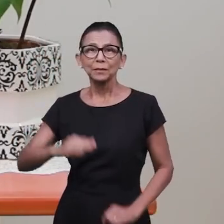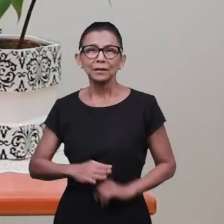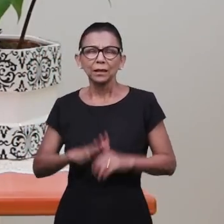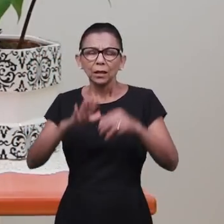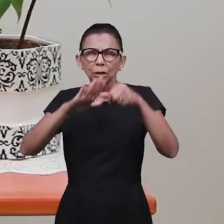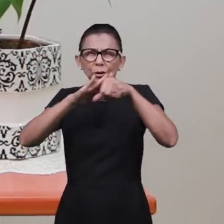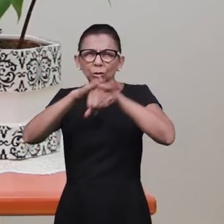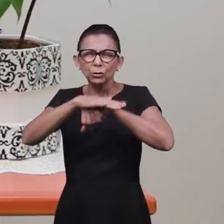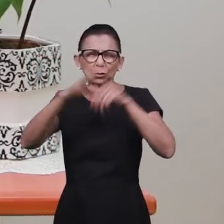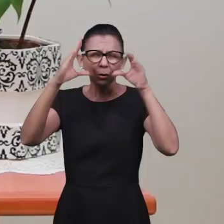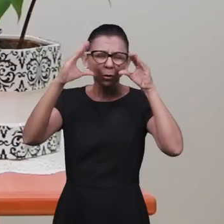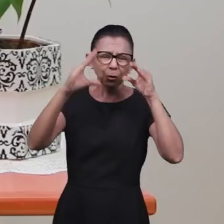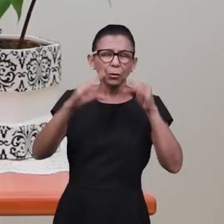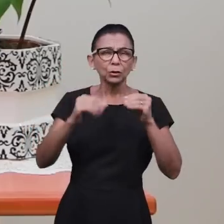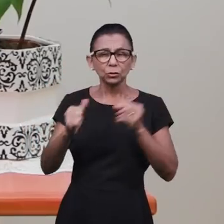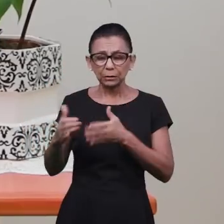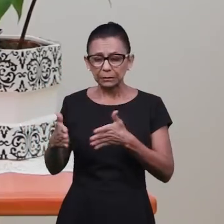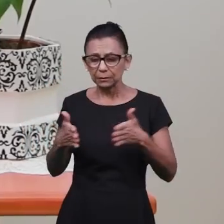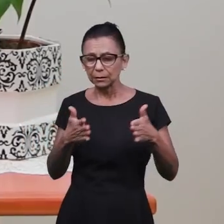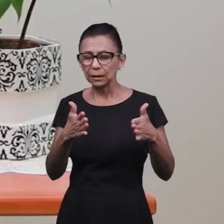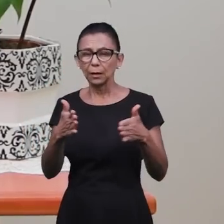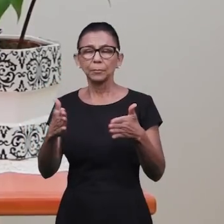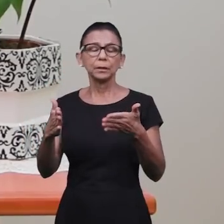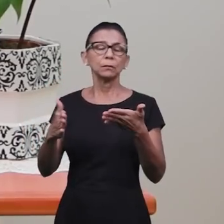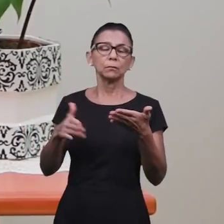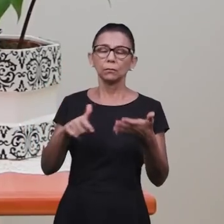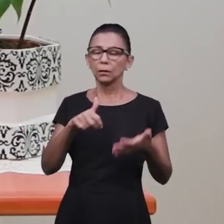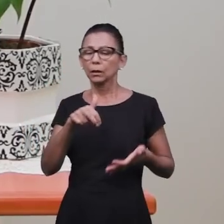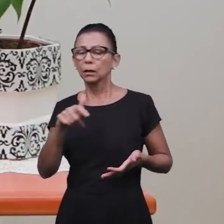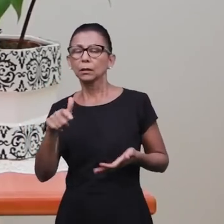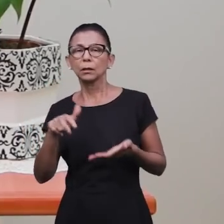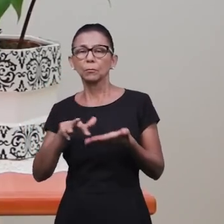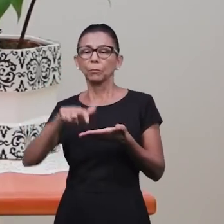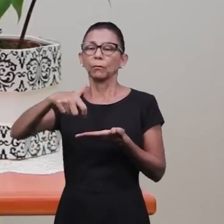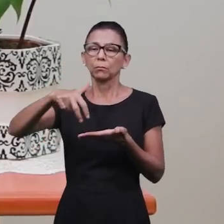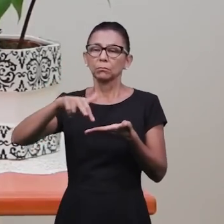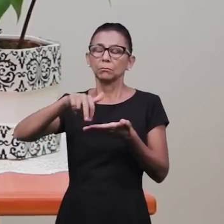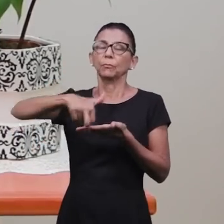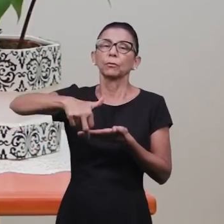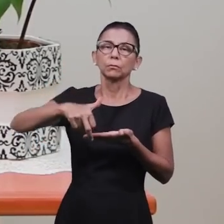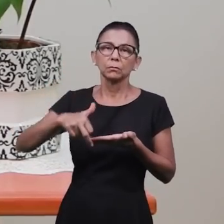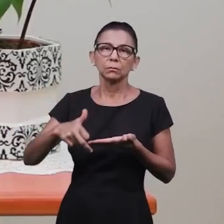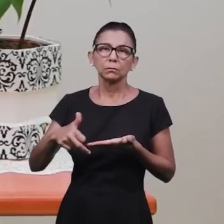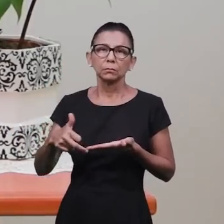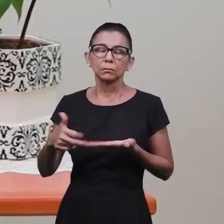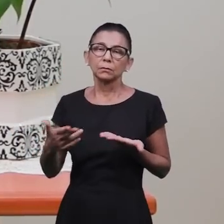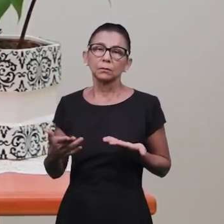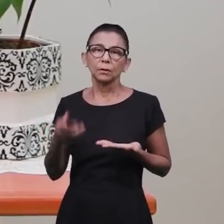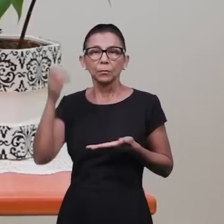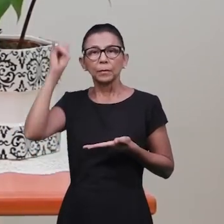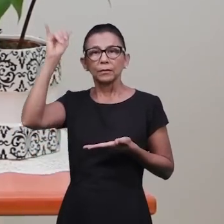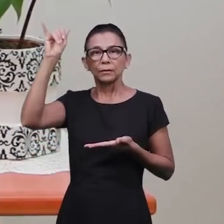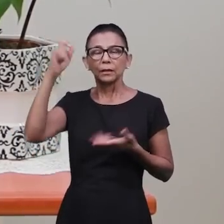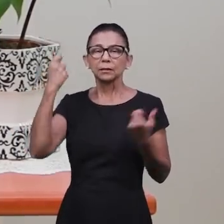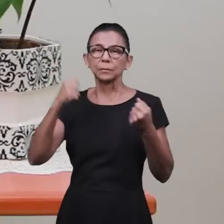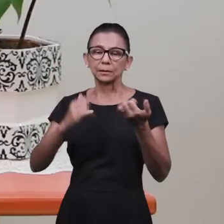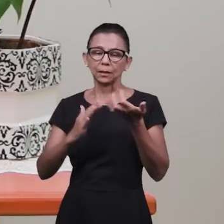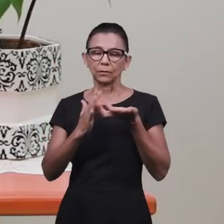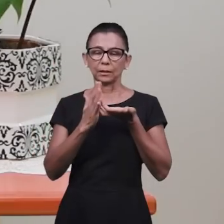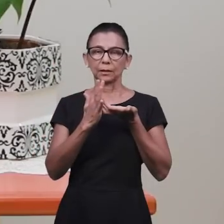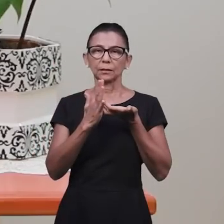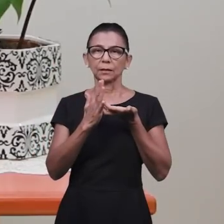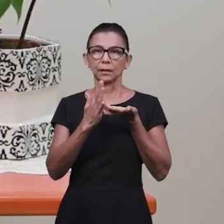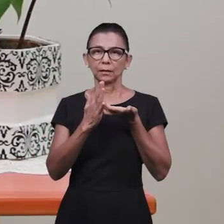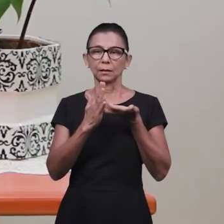para andar, para encontrar com o verdadeiro noivo, que é o Senhor Jesus, para não tropeçar no caminho. Jesus é